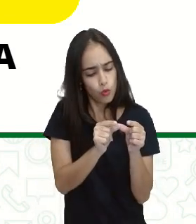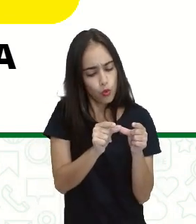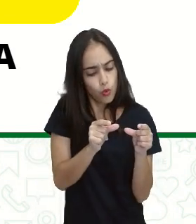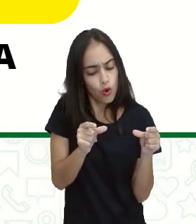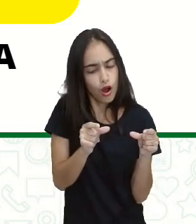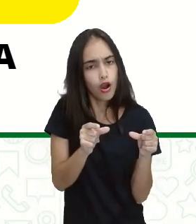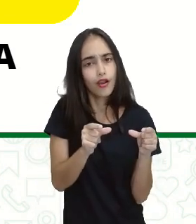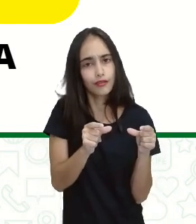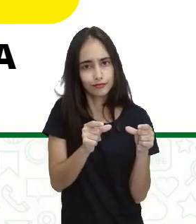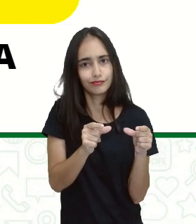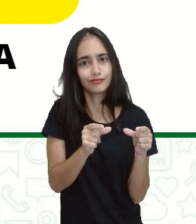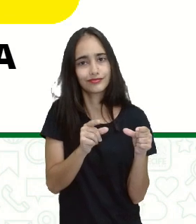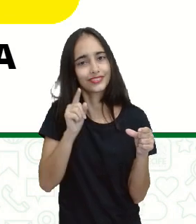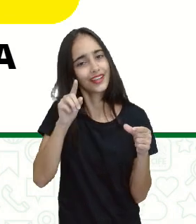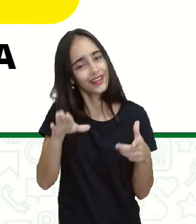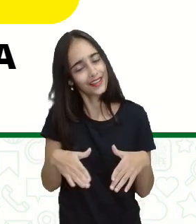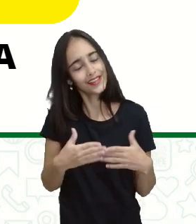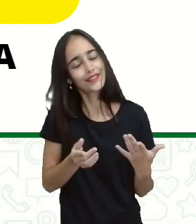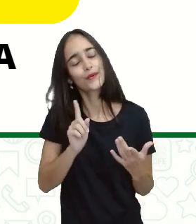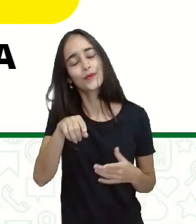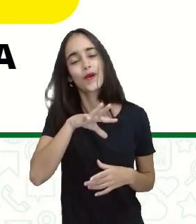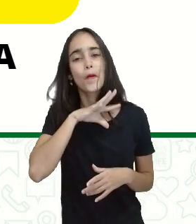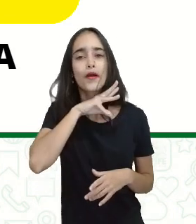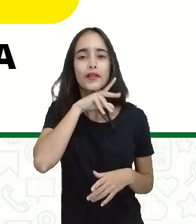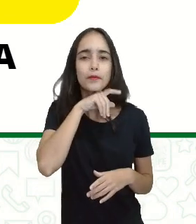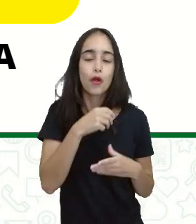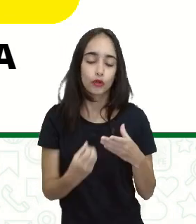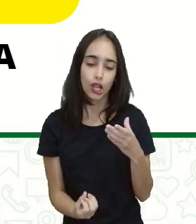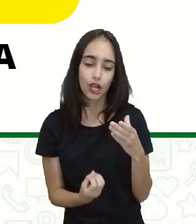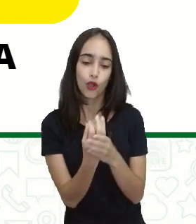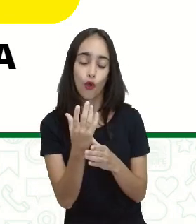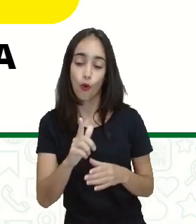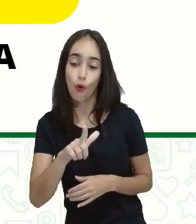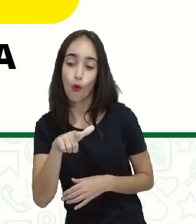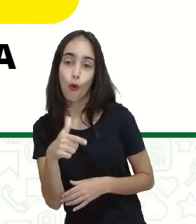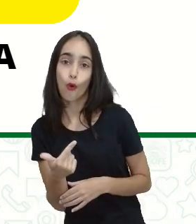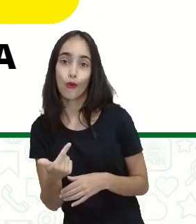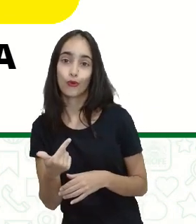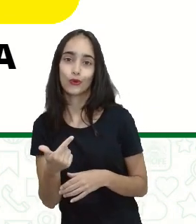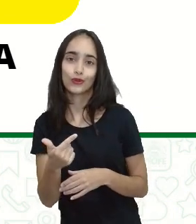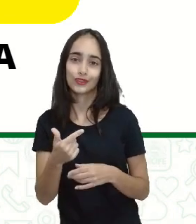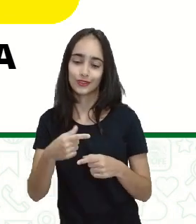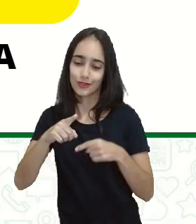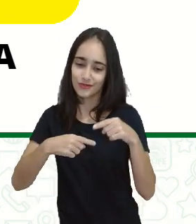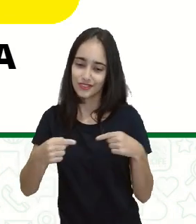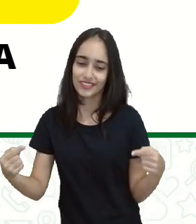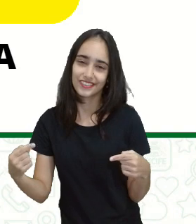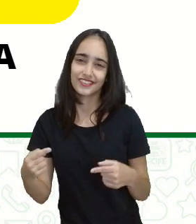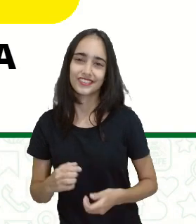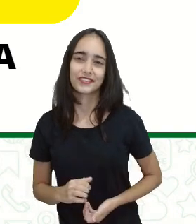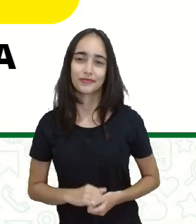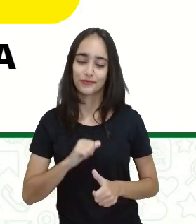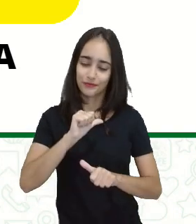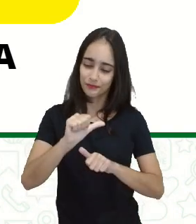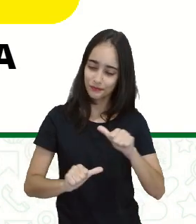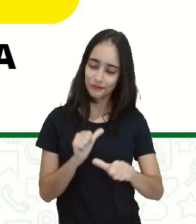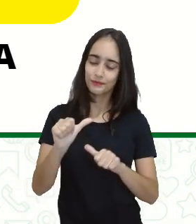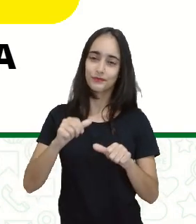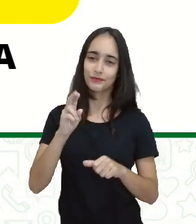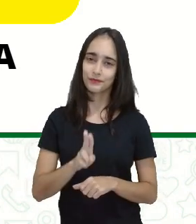seda. Então, é um animal que deu origem a um outro produto a partir da transformação. Então,